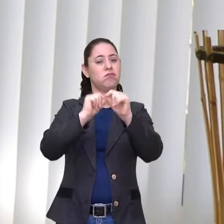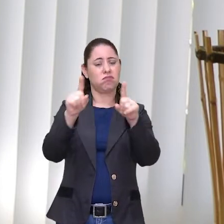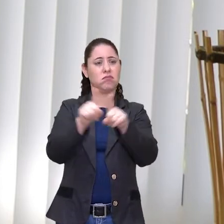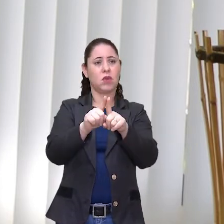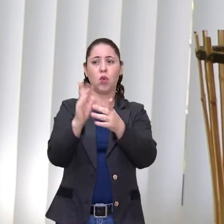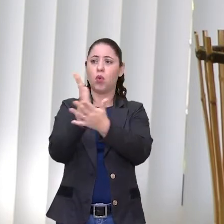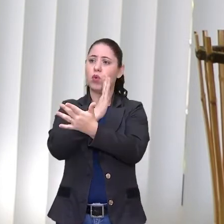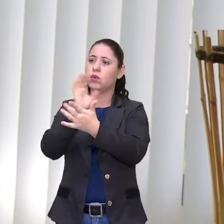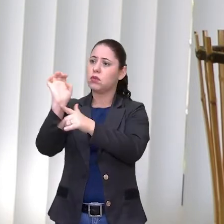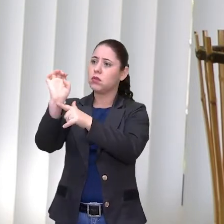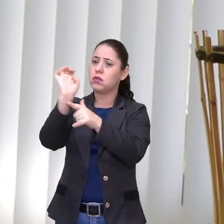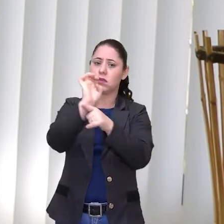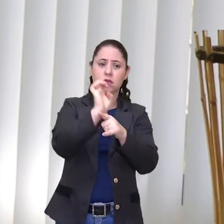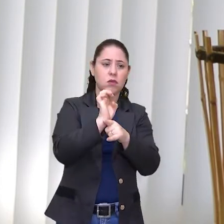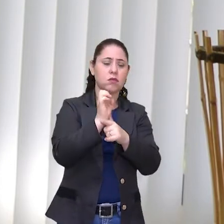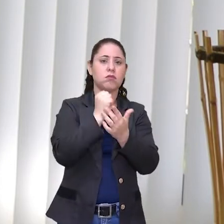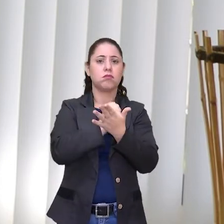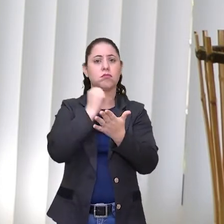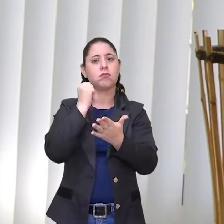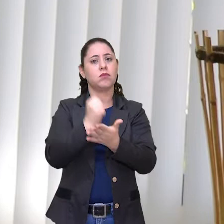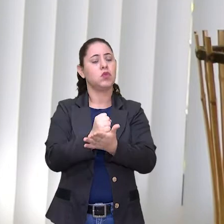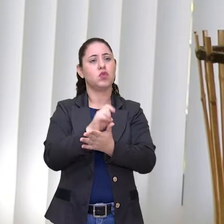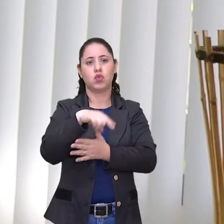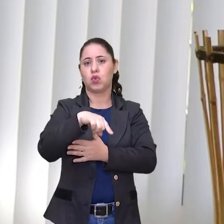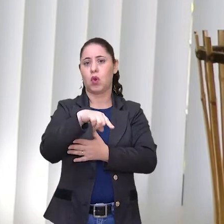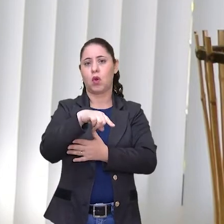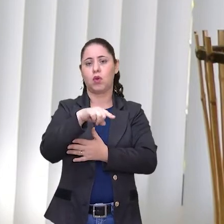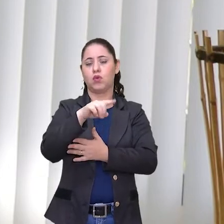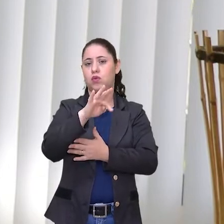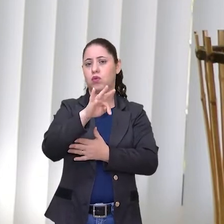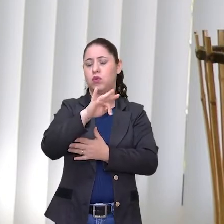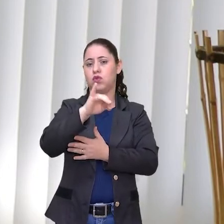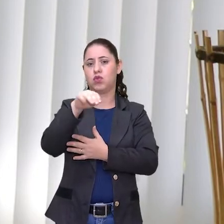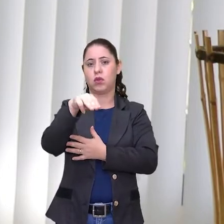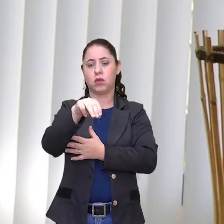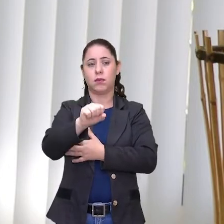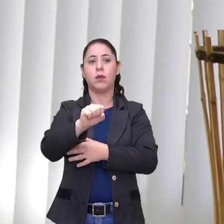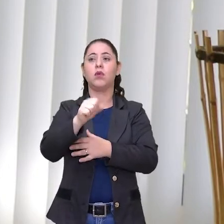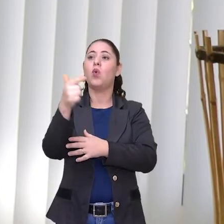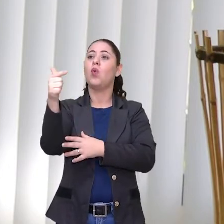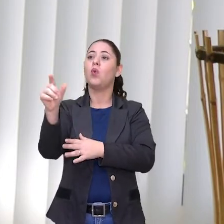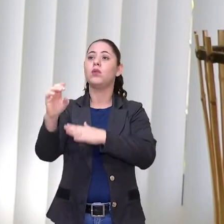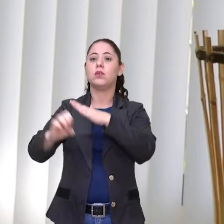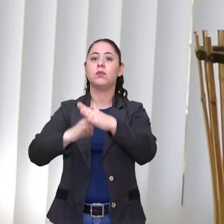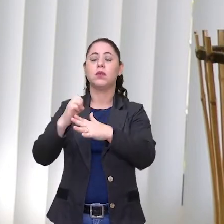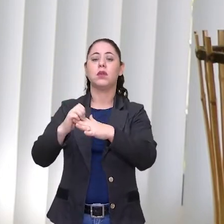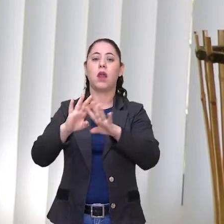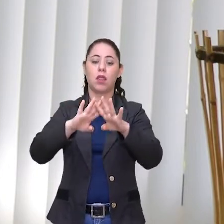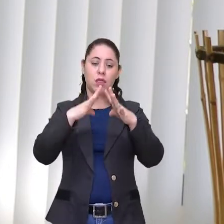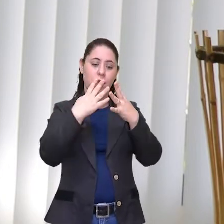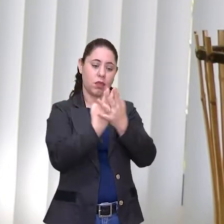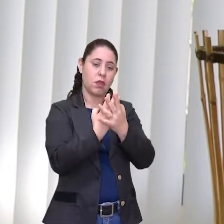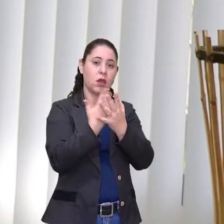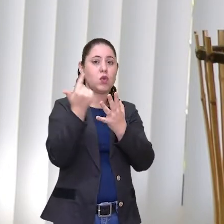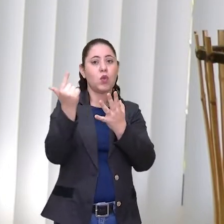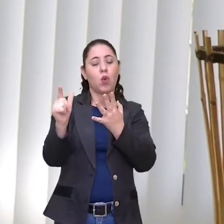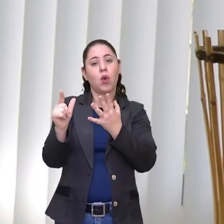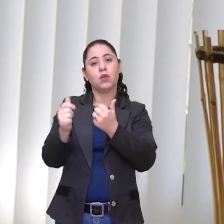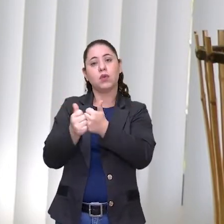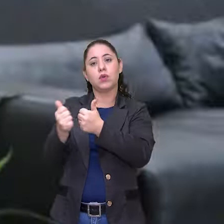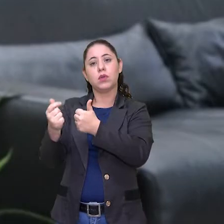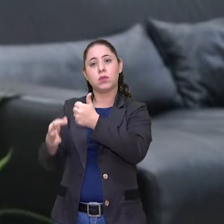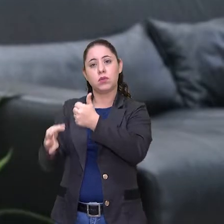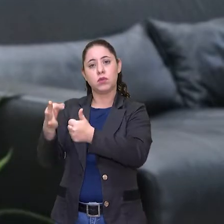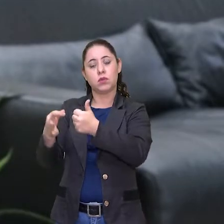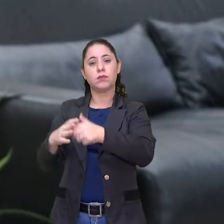também de outros estados. Esses leiloeiros normalmente são credenciados não só no nosso tribunal, mas também em outras empresas, como o Detran e outros